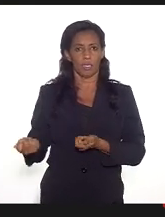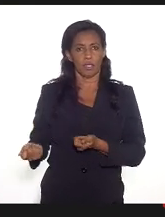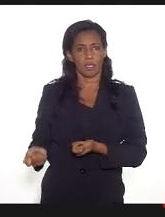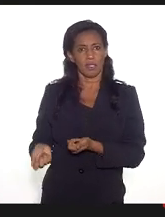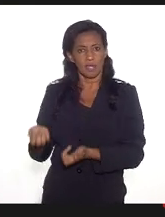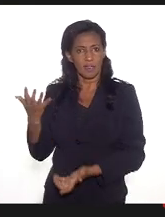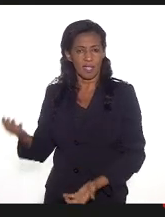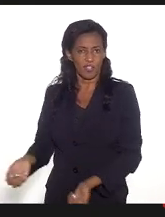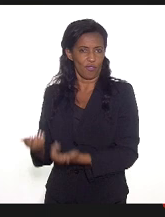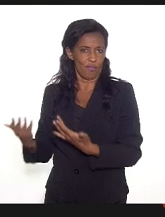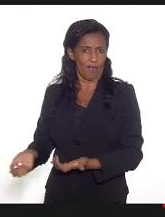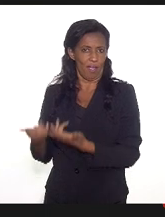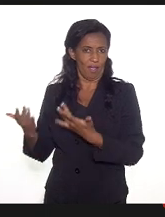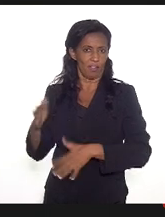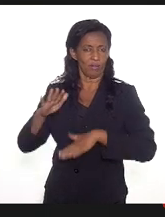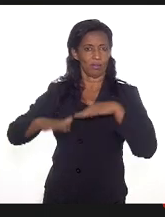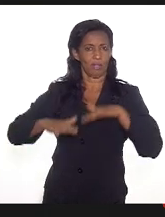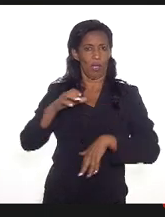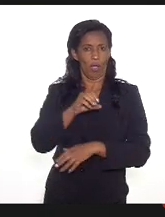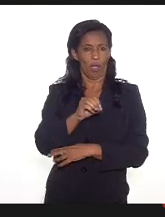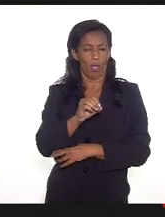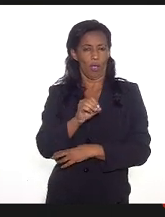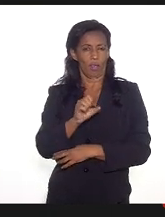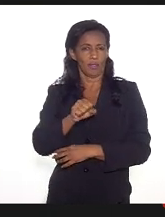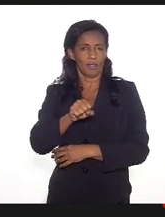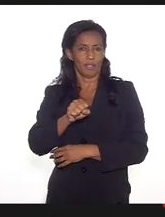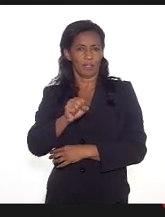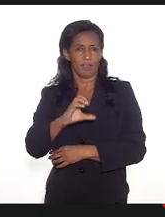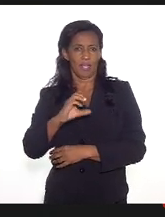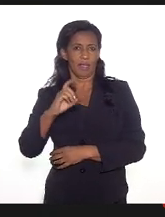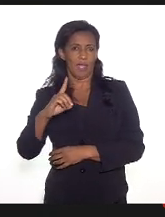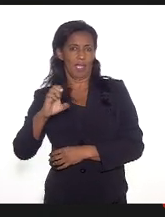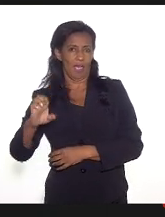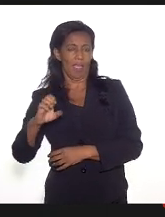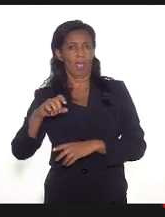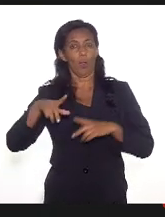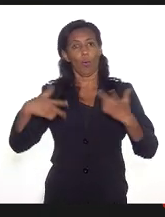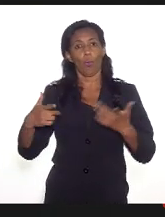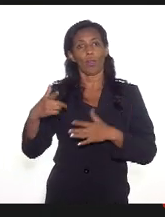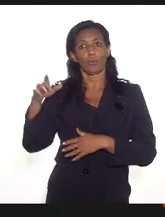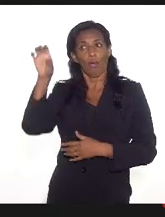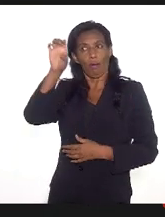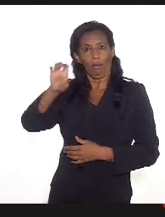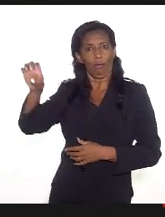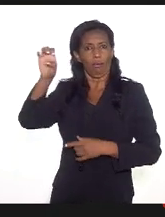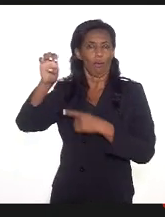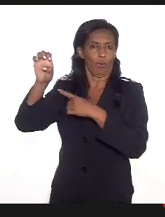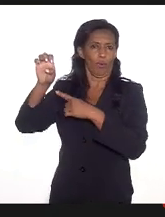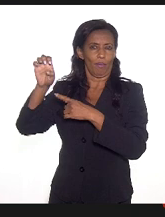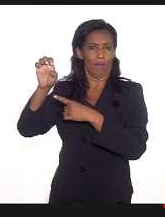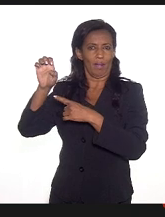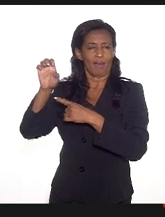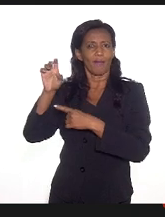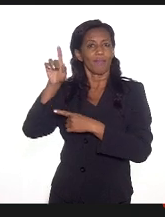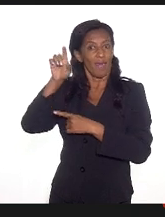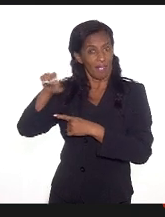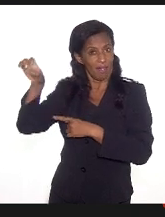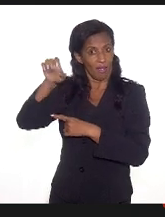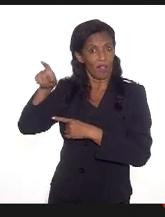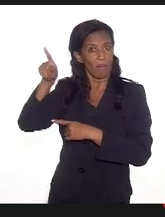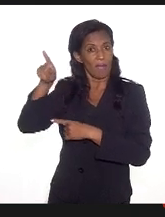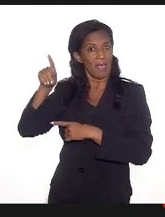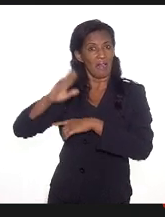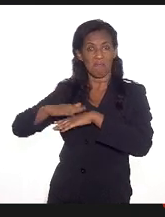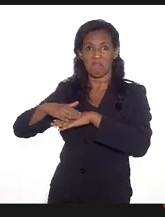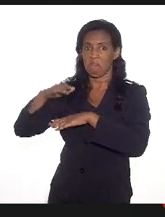incentivado, tanto pela OCDE como pela União Europeia. A União Europeia, ela mesma, constitui um grande